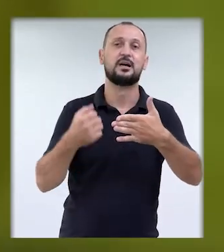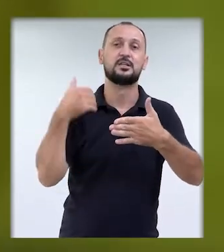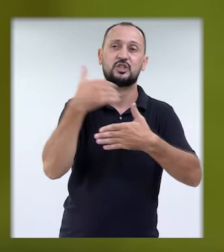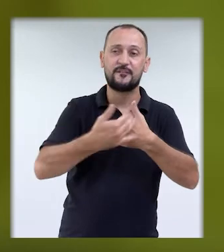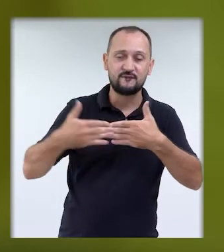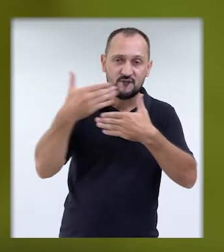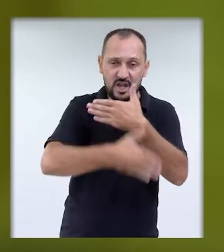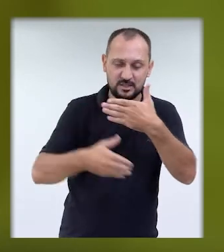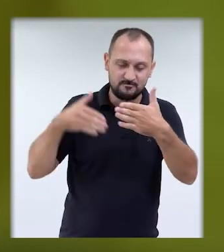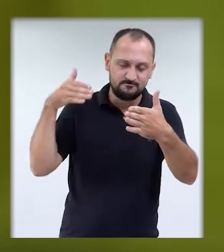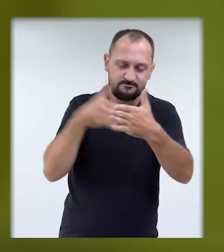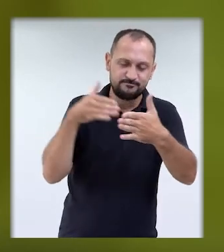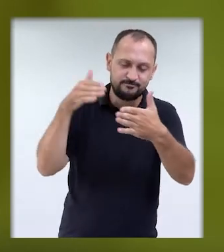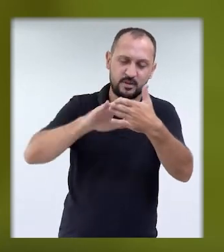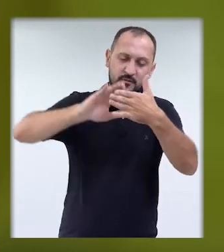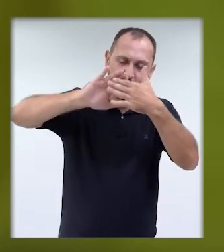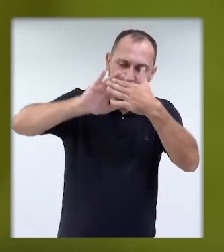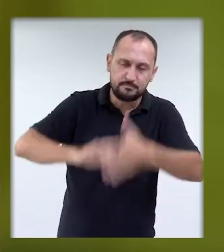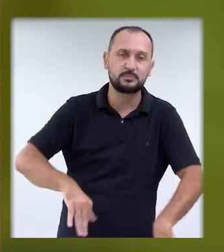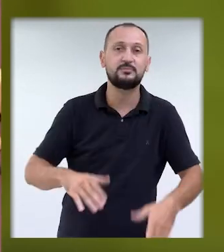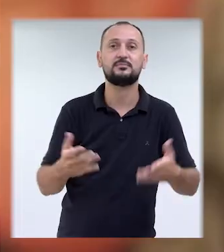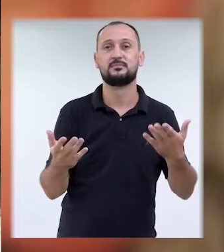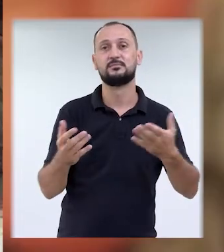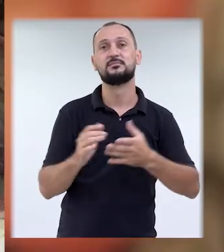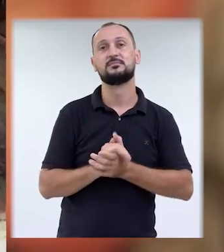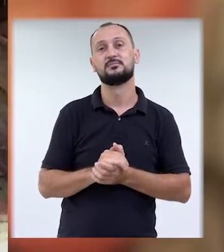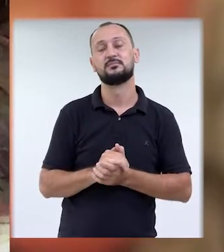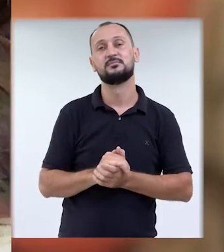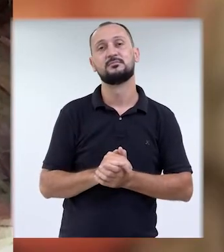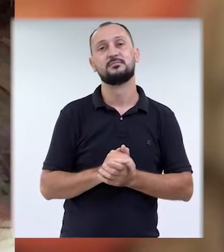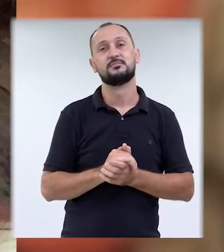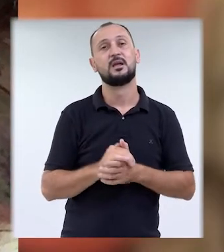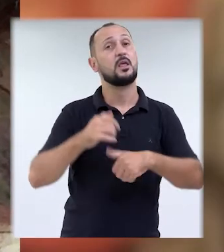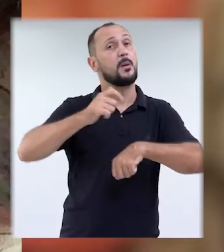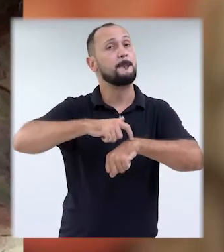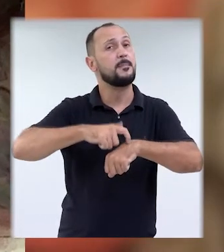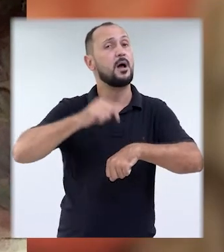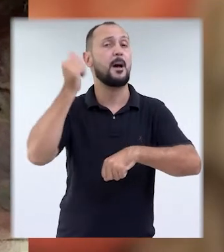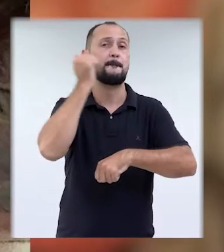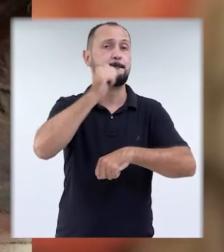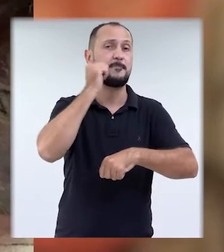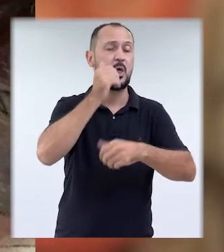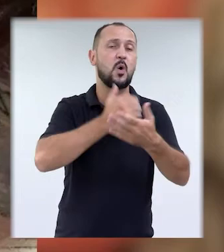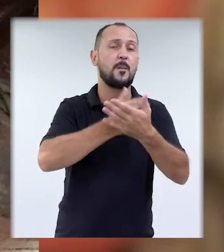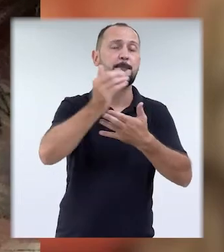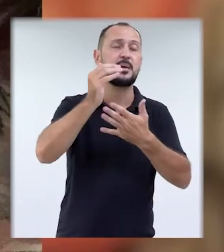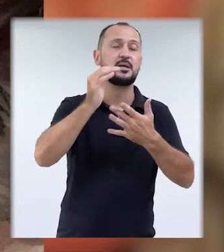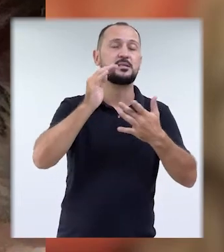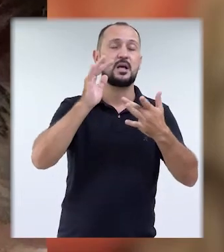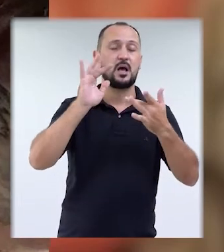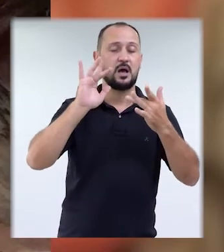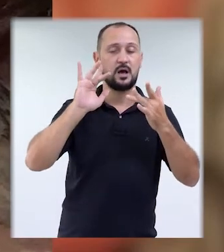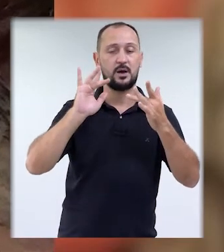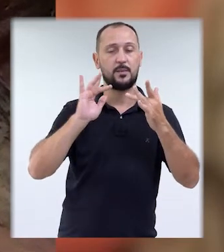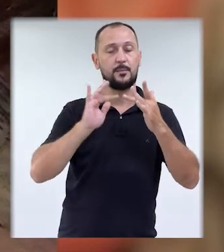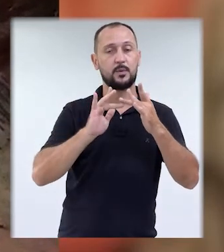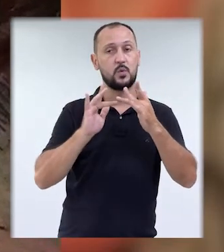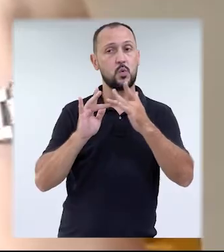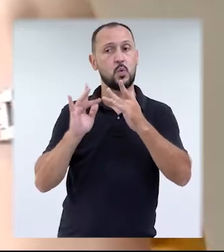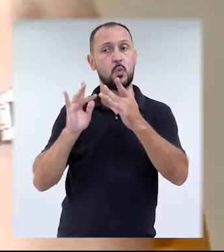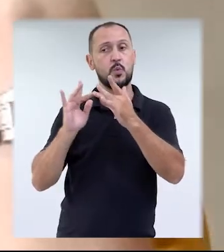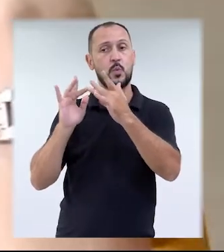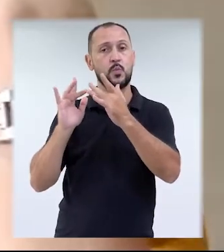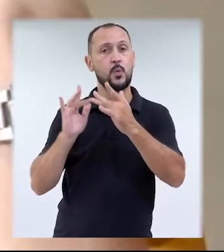de defesas, né, que nós temos com relação a isso. Então, quando as mulheres começam a entrar em contato, né, com